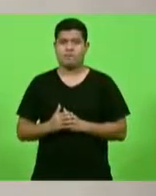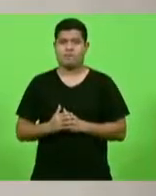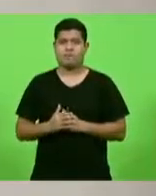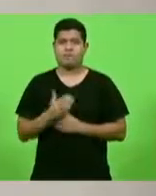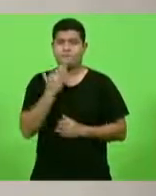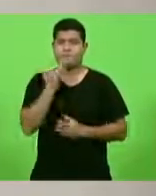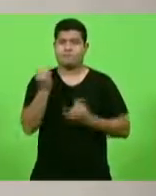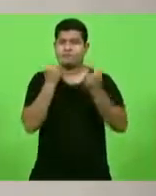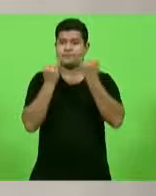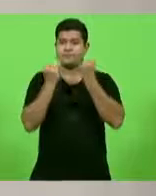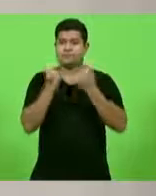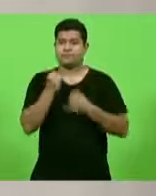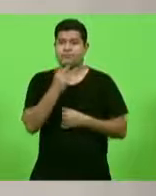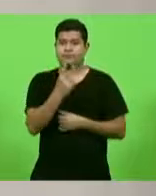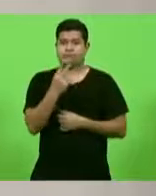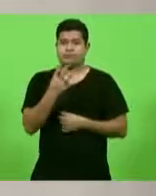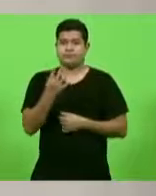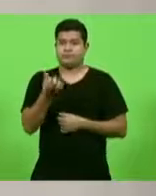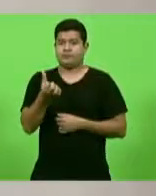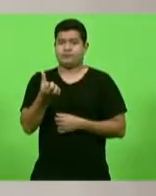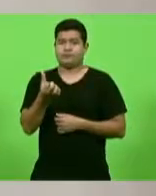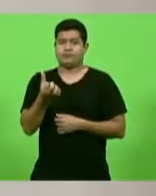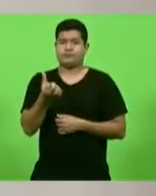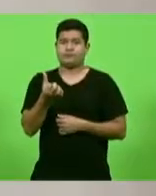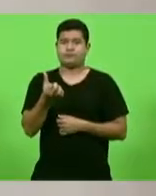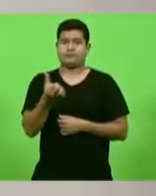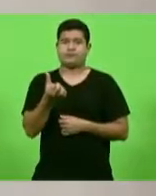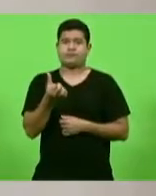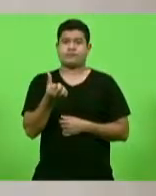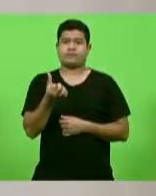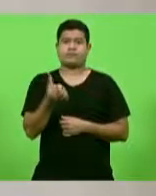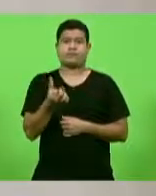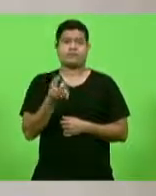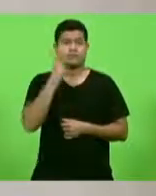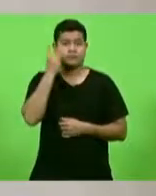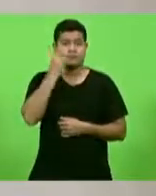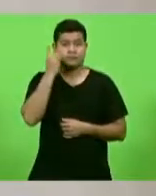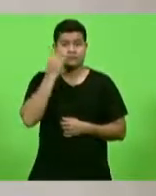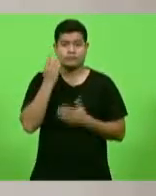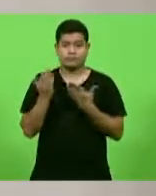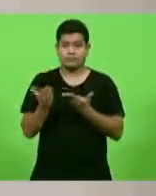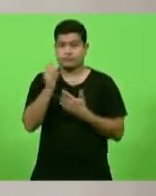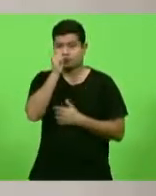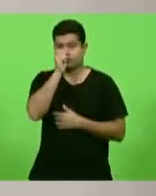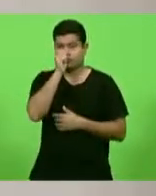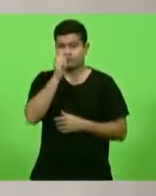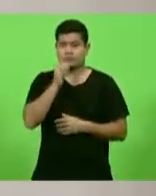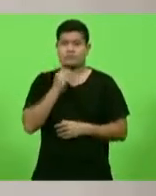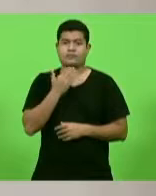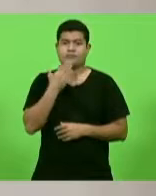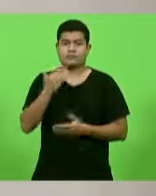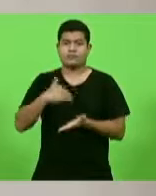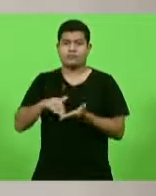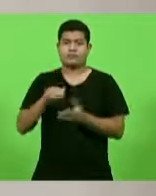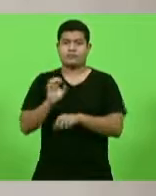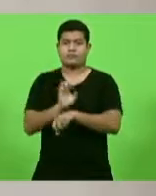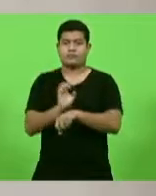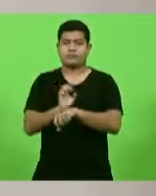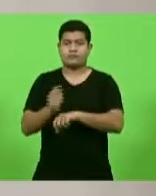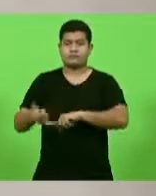Pedido de informação número 246. Deputado João Amin, solicitando ao secretário de Estado da Infraestrutura